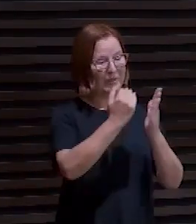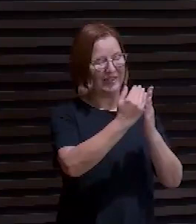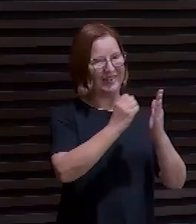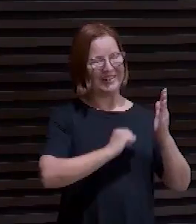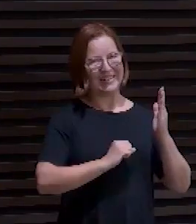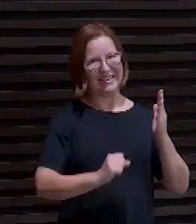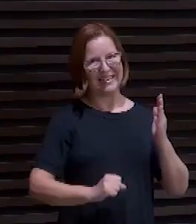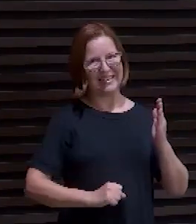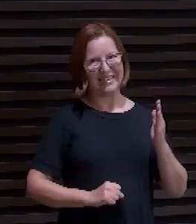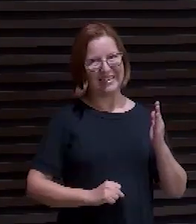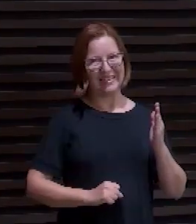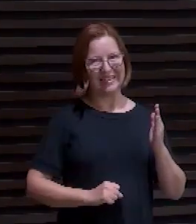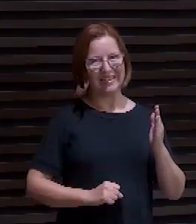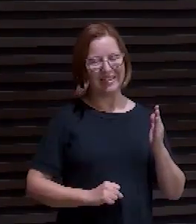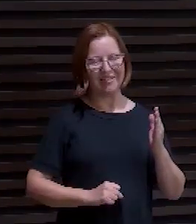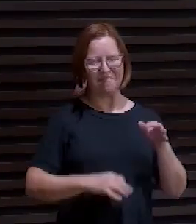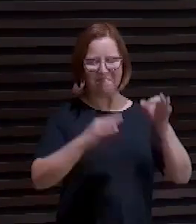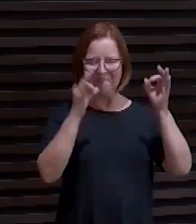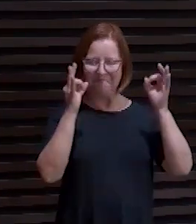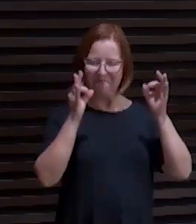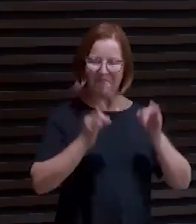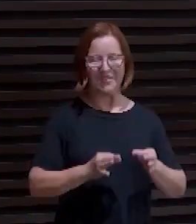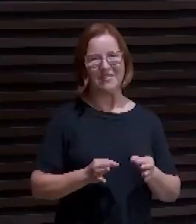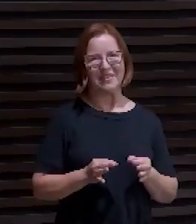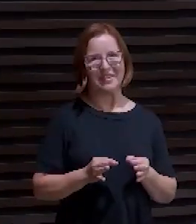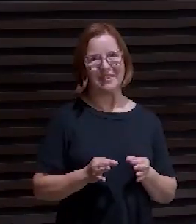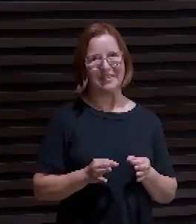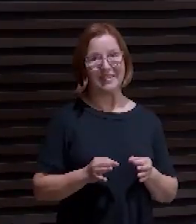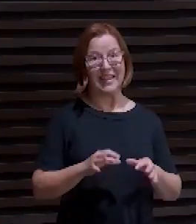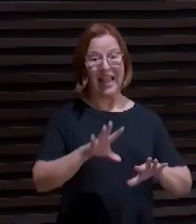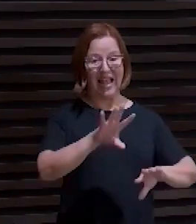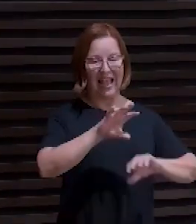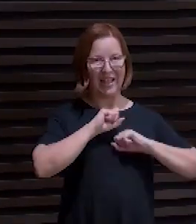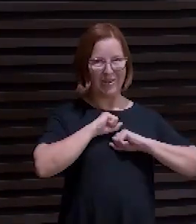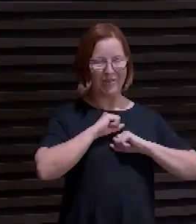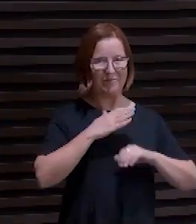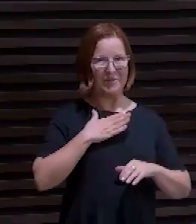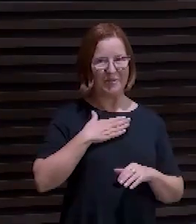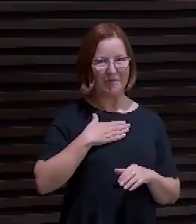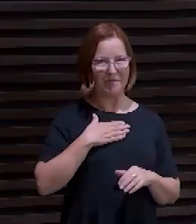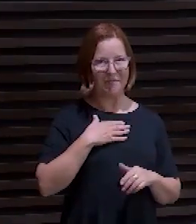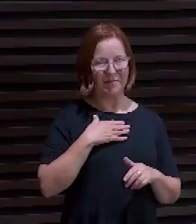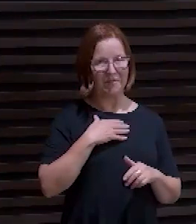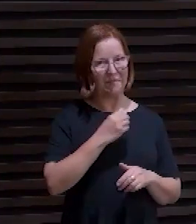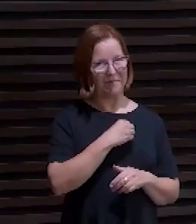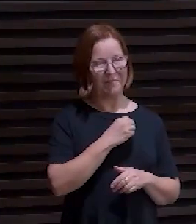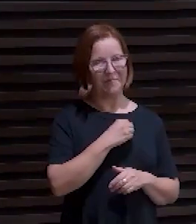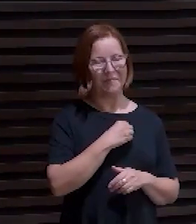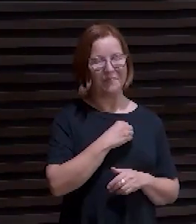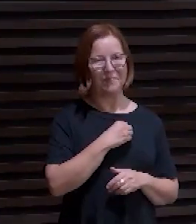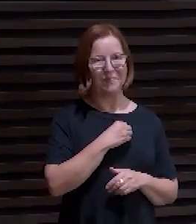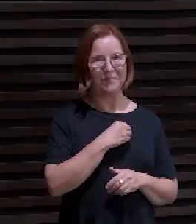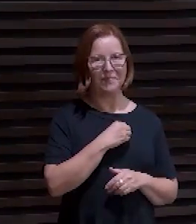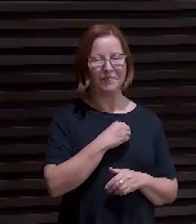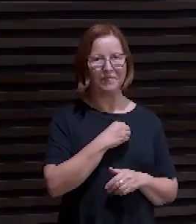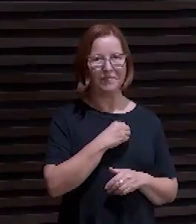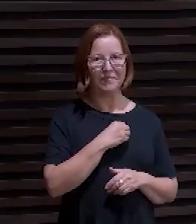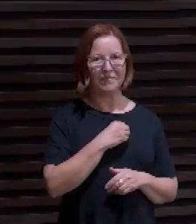sacerdote impecável, assumindo a minha causa e